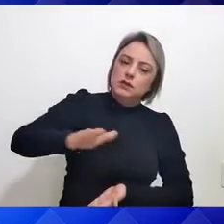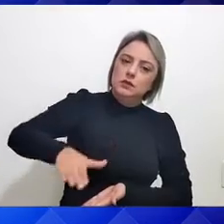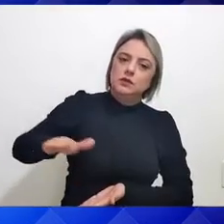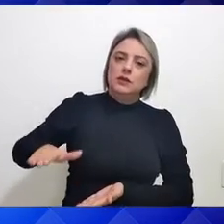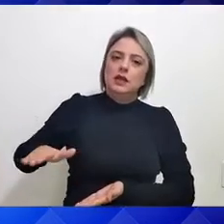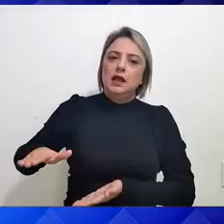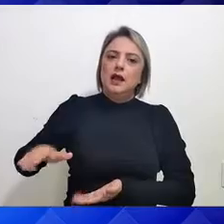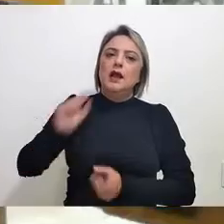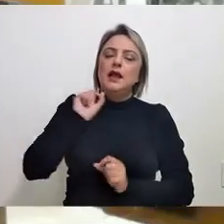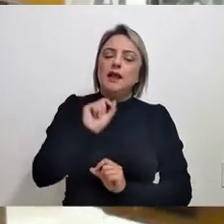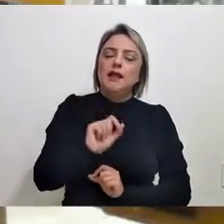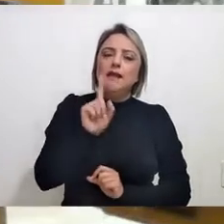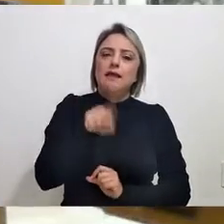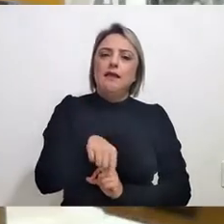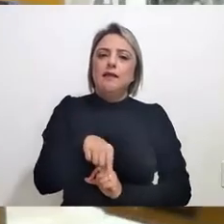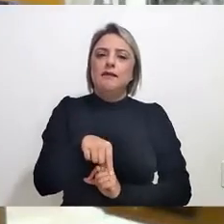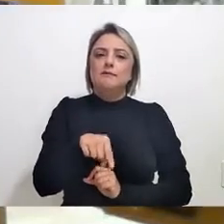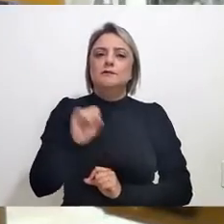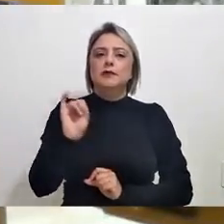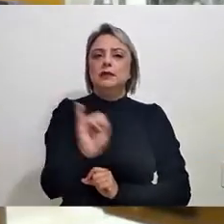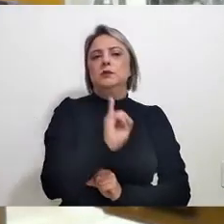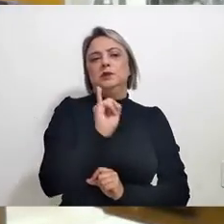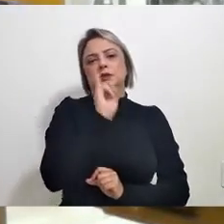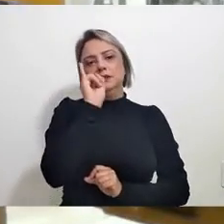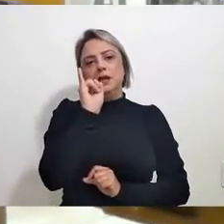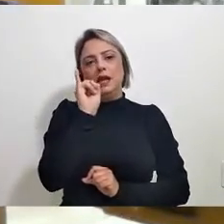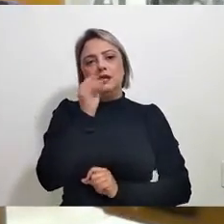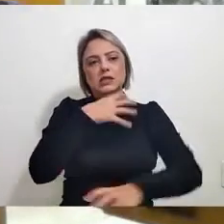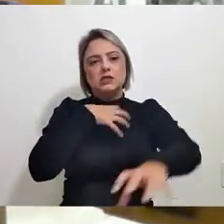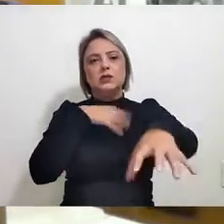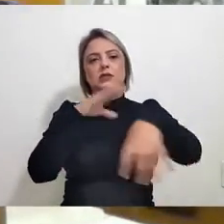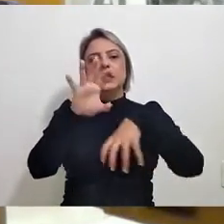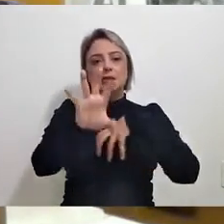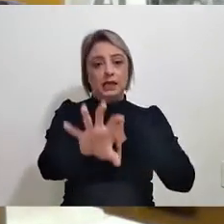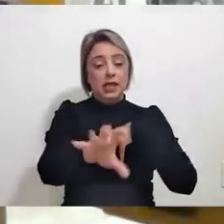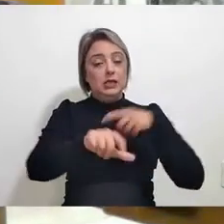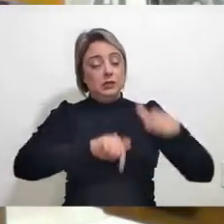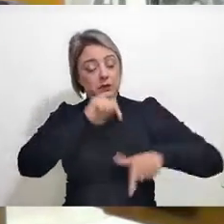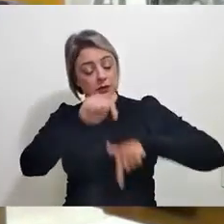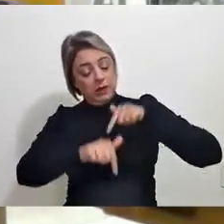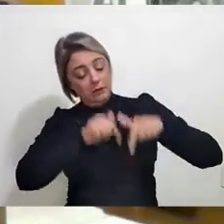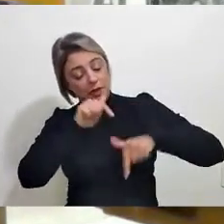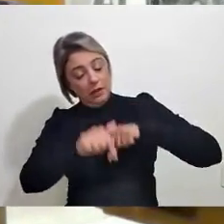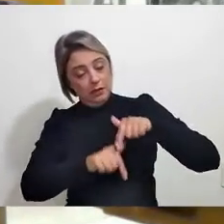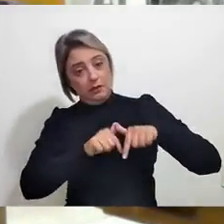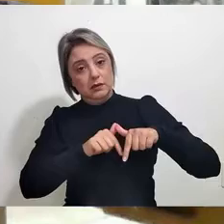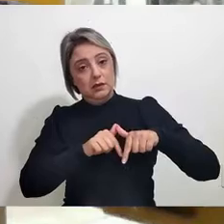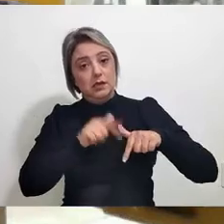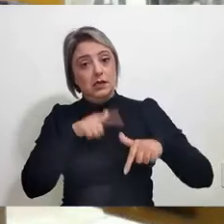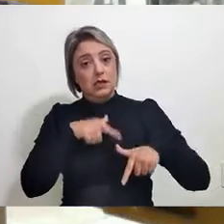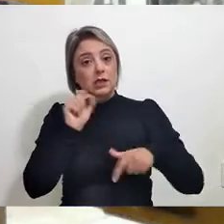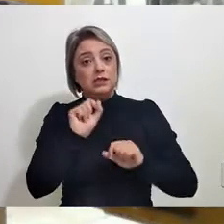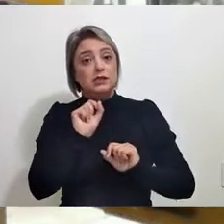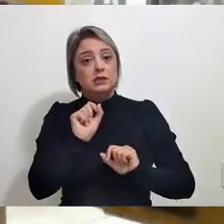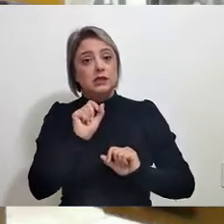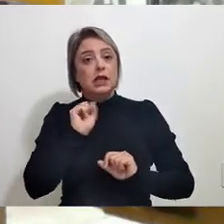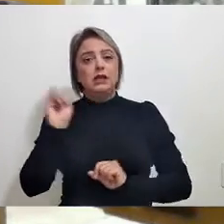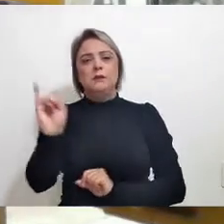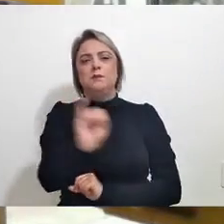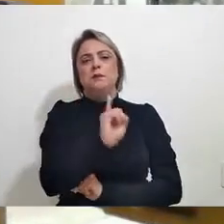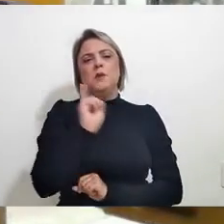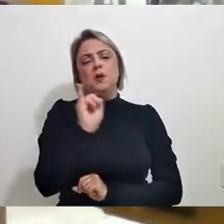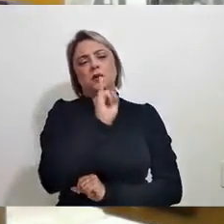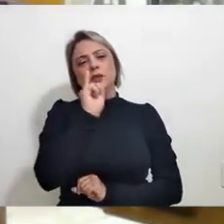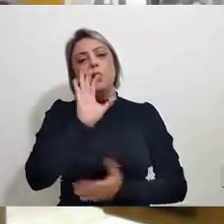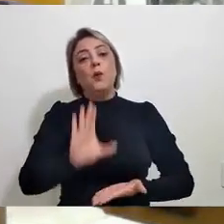dos Professores, assim, eu queria agradecer, viu, Mônica, o carinho e o respeito que vocês têm pelo Conselho